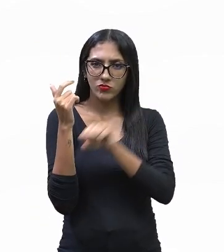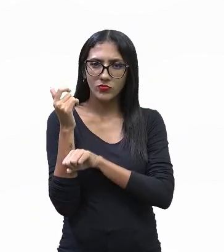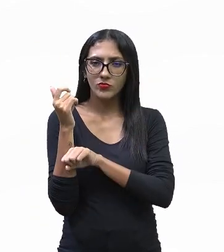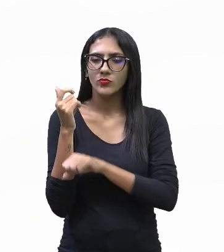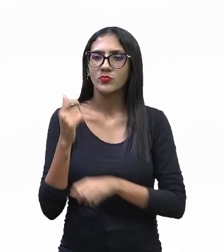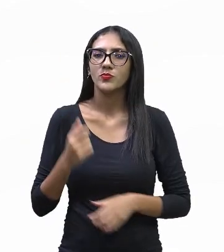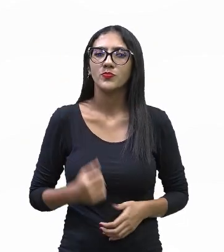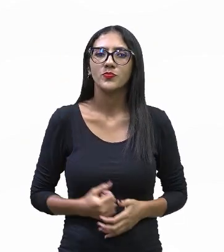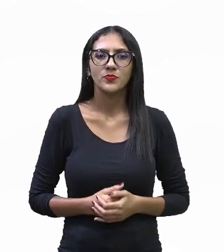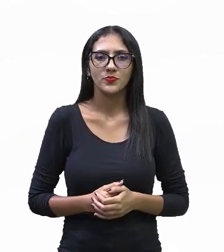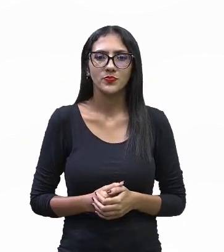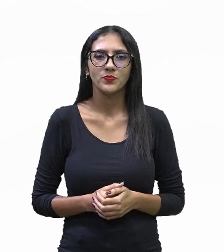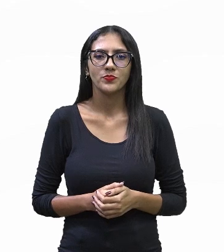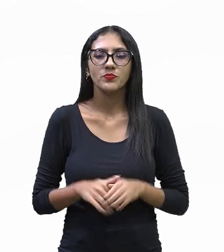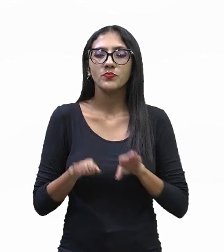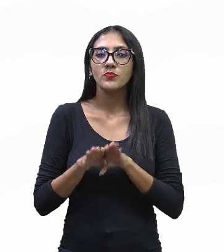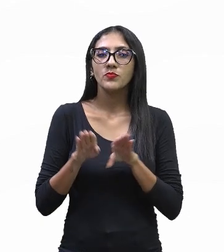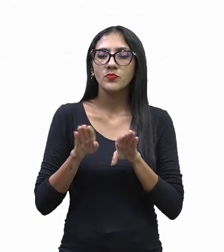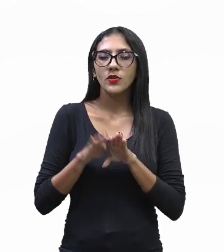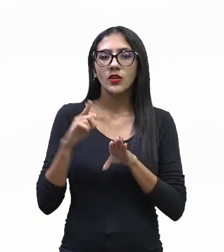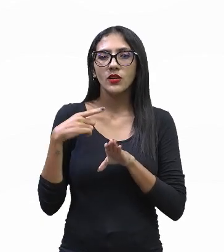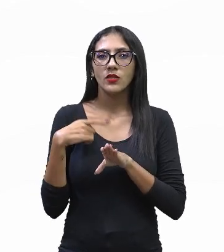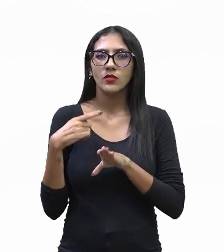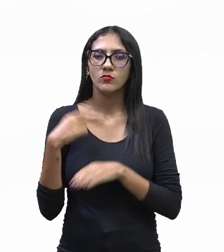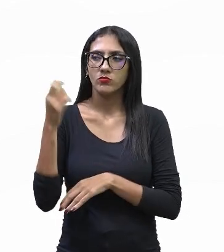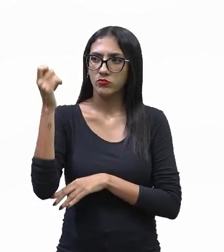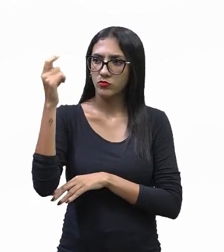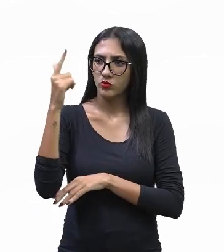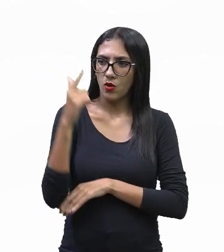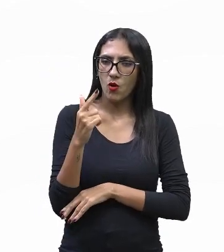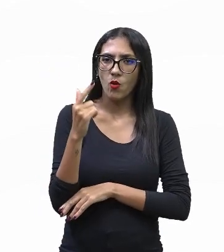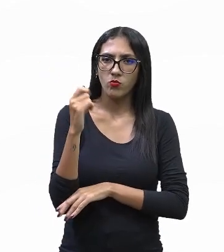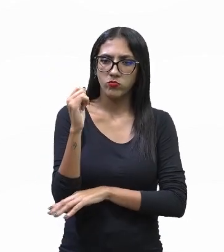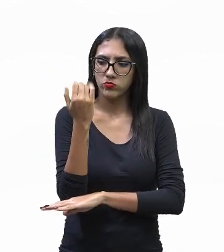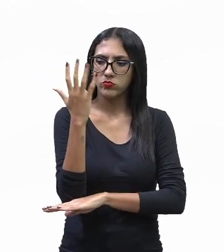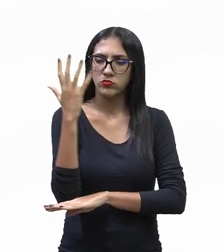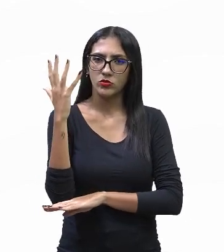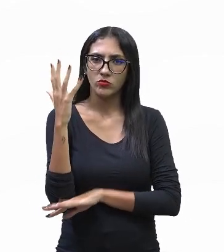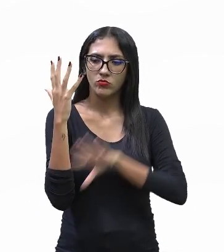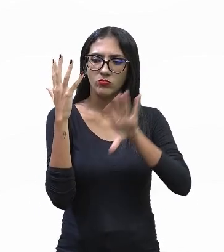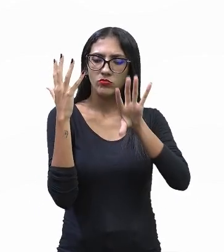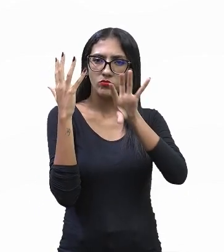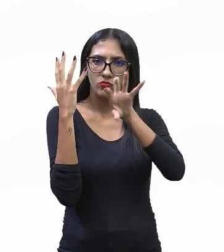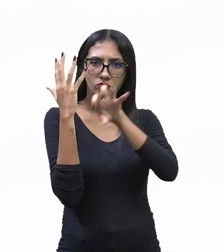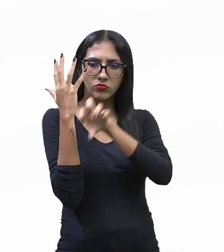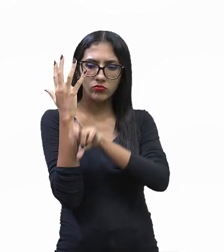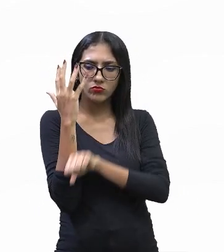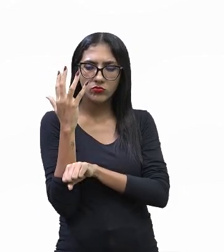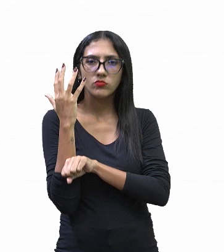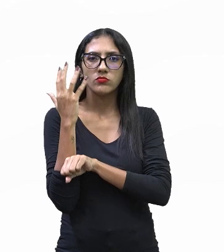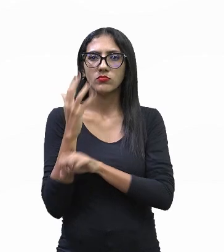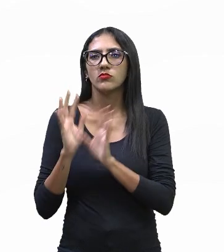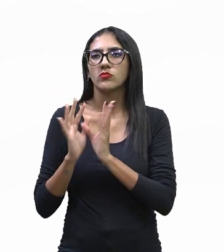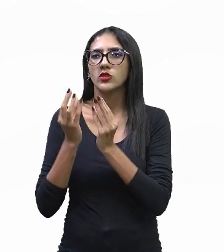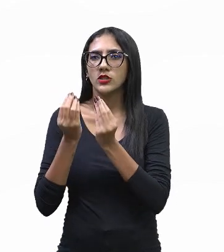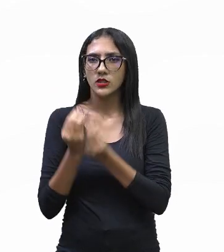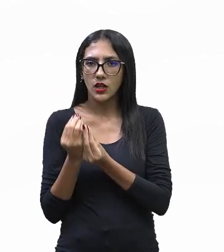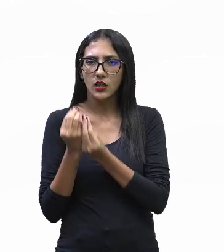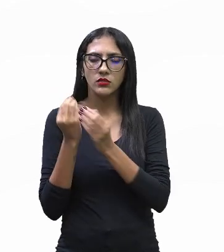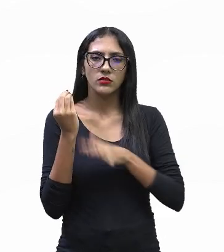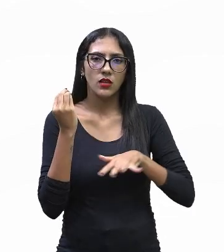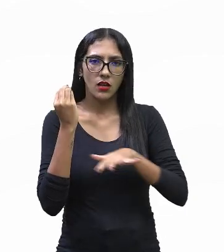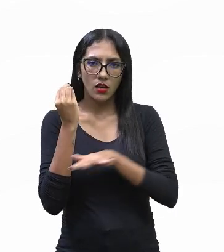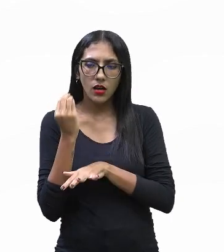gente tem a produção, né, dessa substância, né, a retirada dessa substância do ambiente e